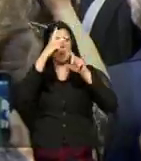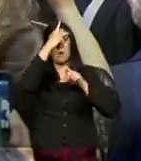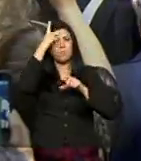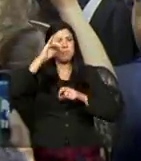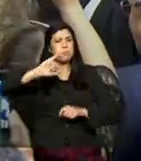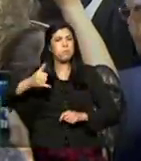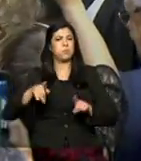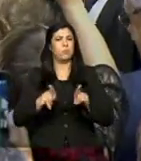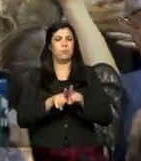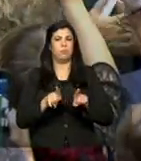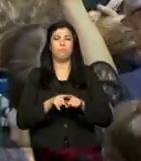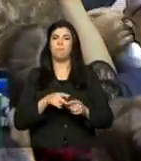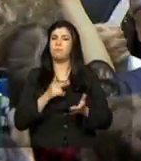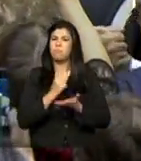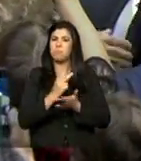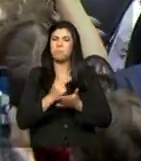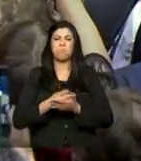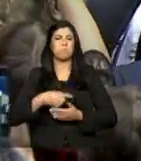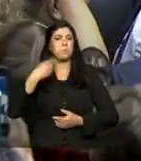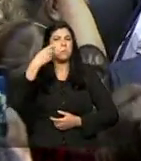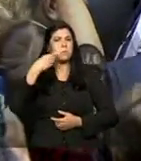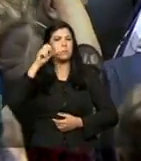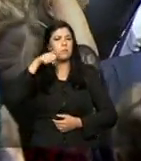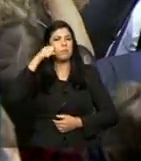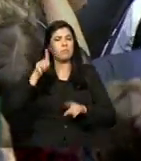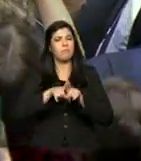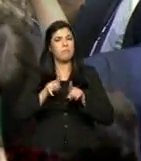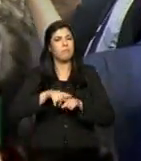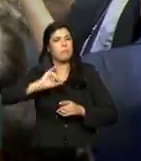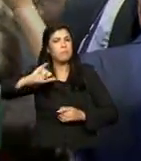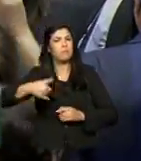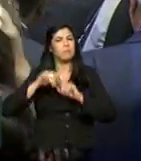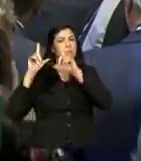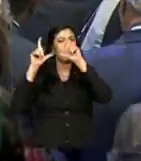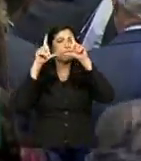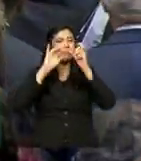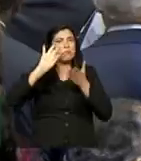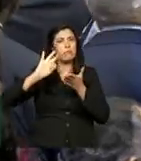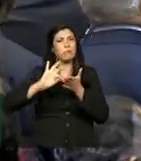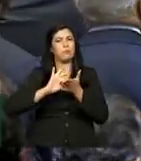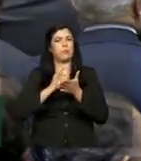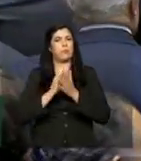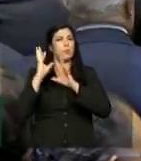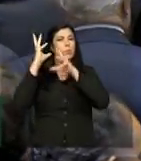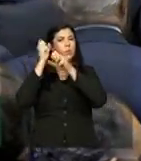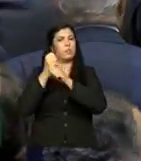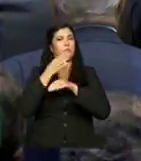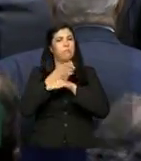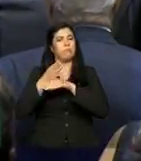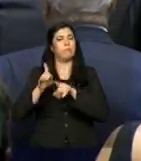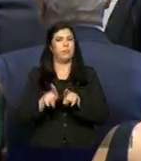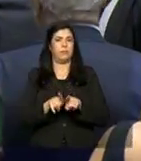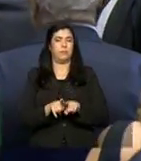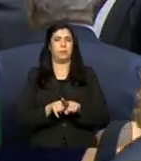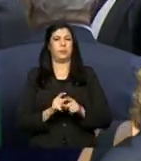aproveitando, mesmo os parlamentares, né? Para poder registrar esse momento. Fazer o seu registro histórico.